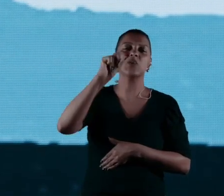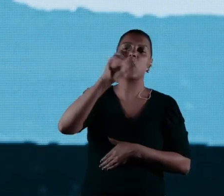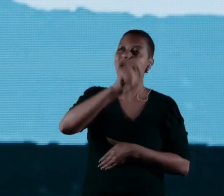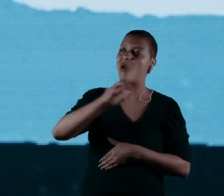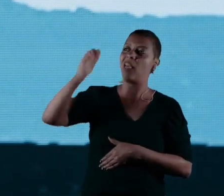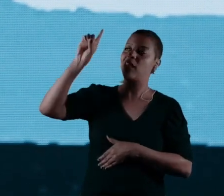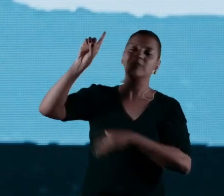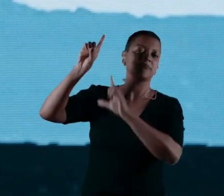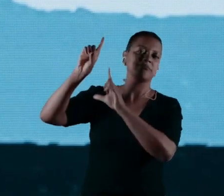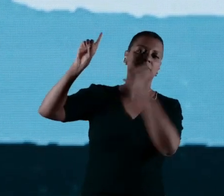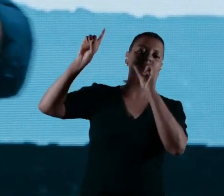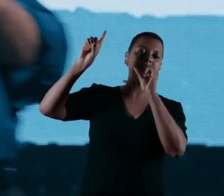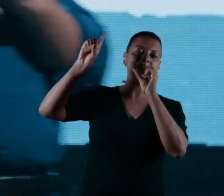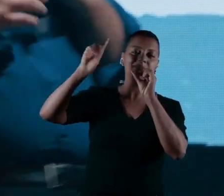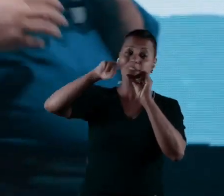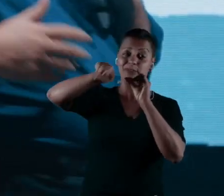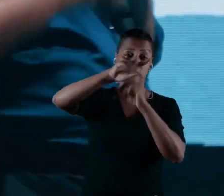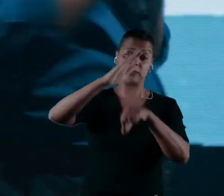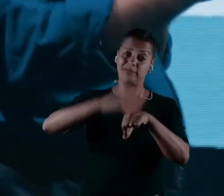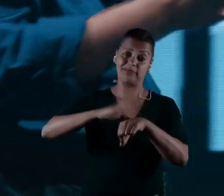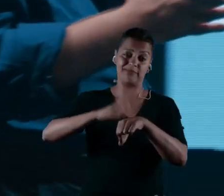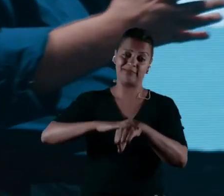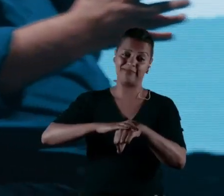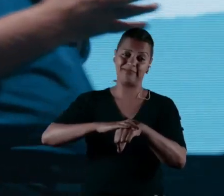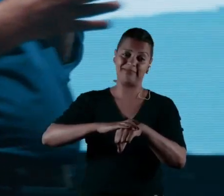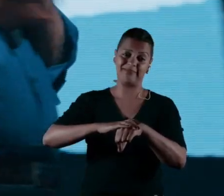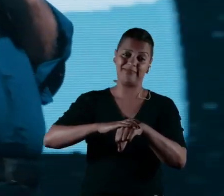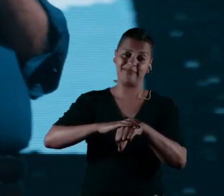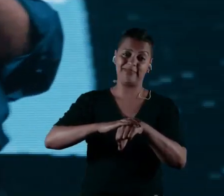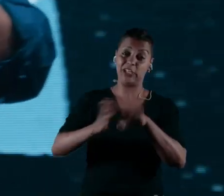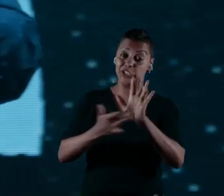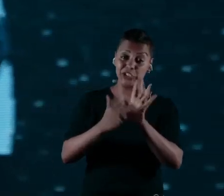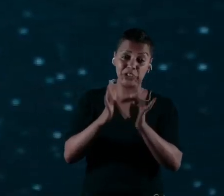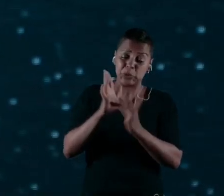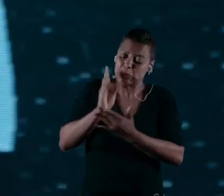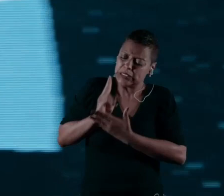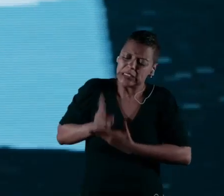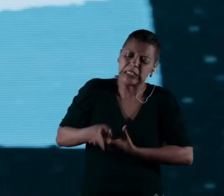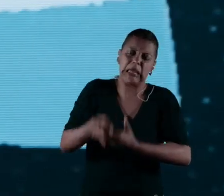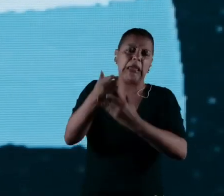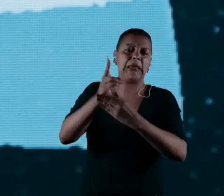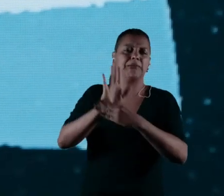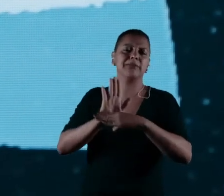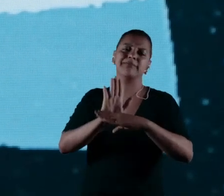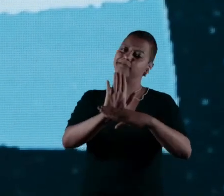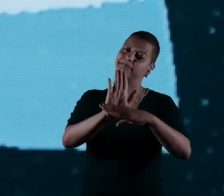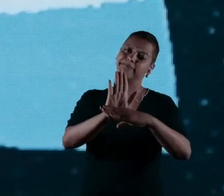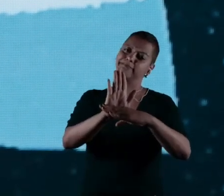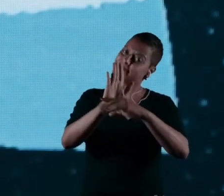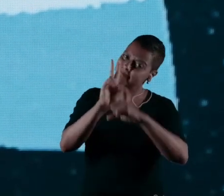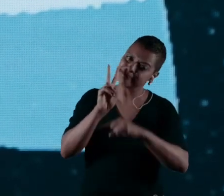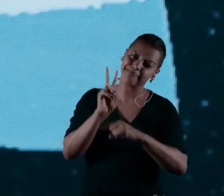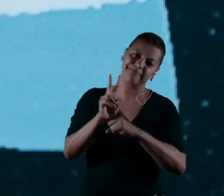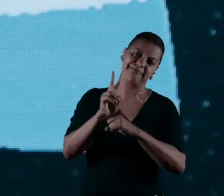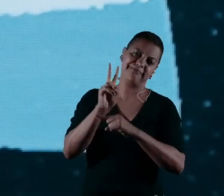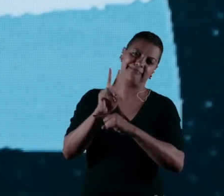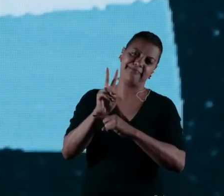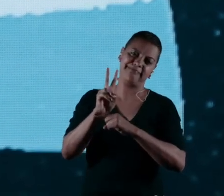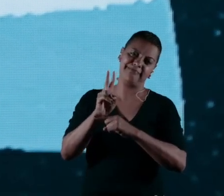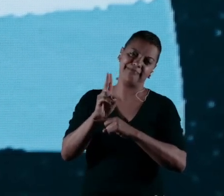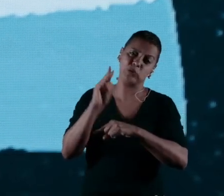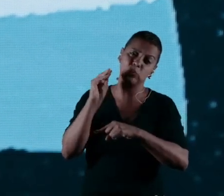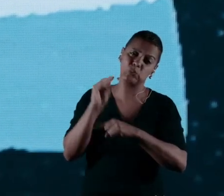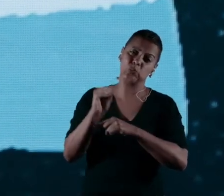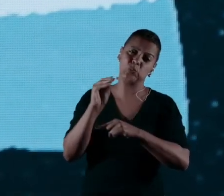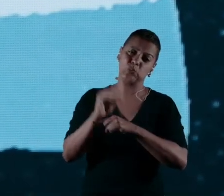porque Cristo sempre vai ser aquele que vai te ajudar, que vai te proteger,